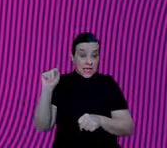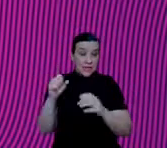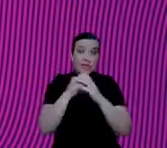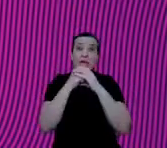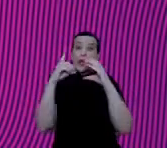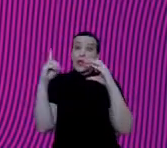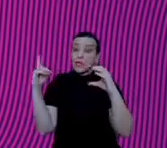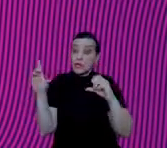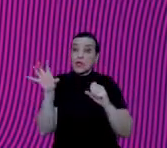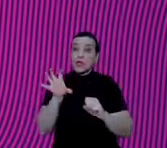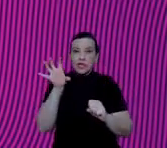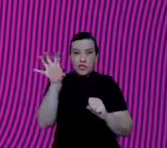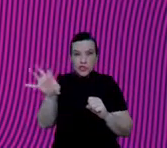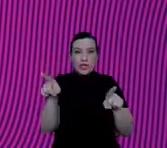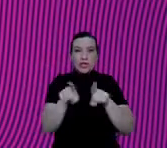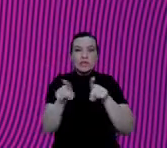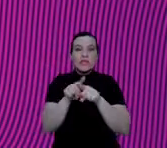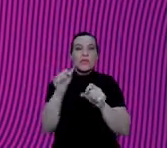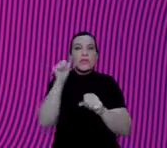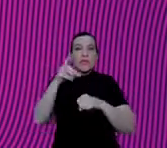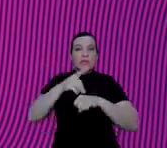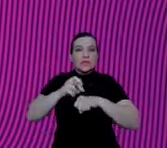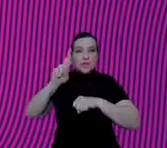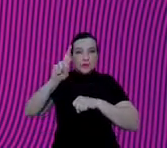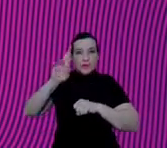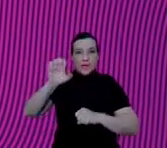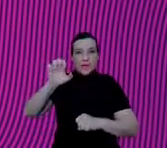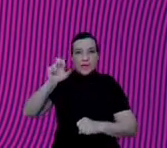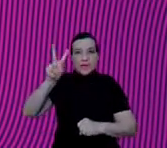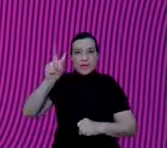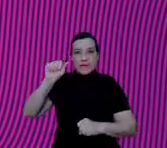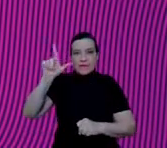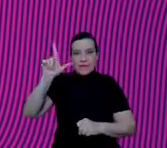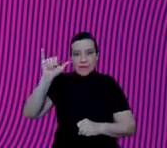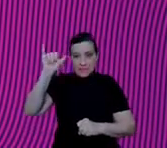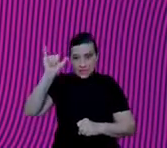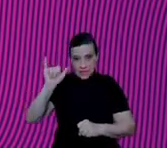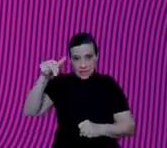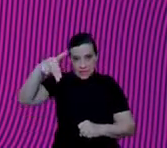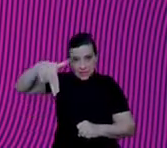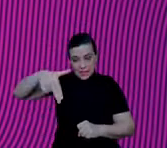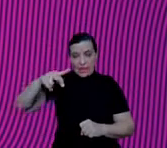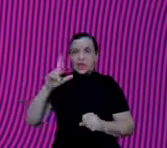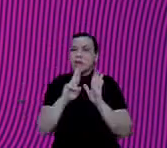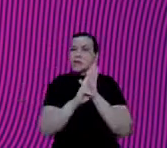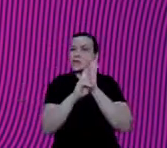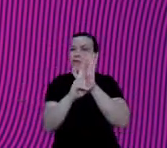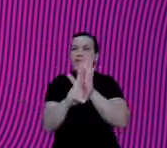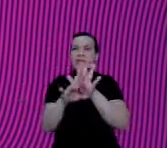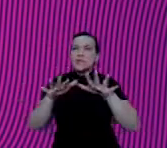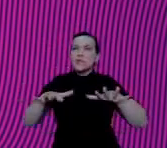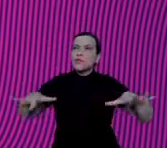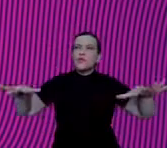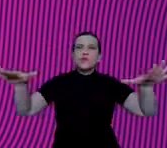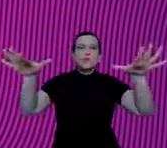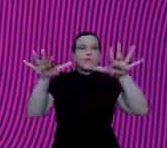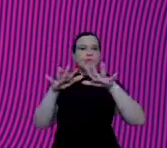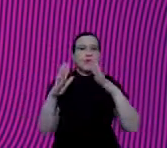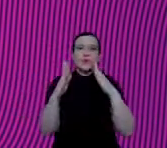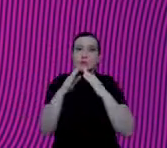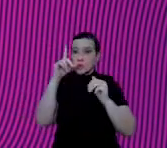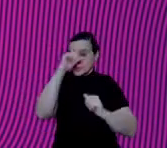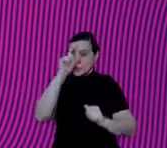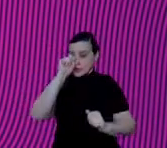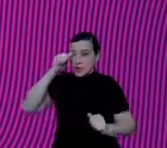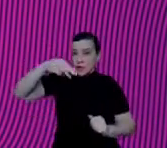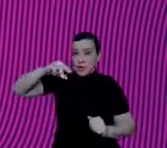doutora Evelyn de Paula Pacheco, representando a gente em todos os hospitais da AMIL, o Dr. Daniel Bezerra, no Rio